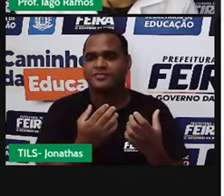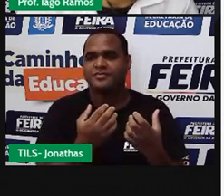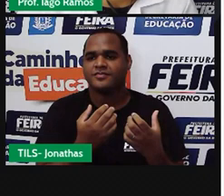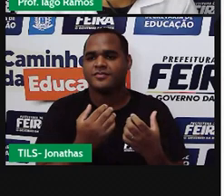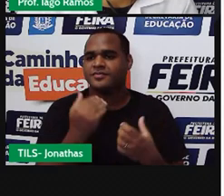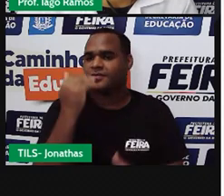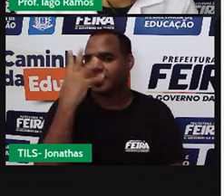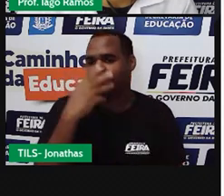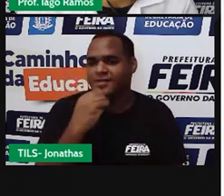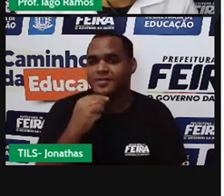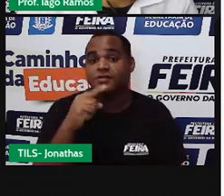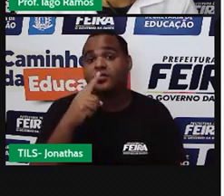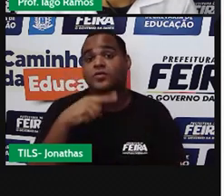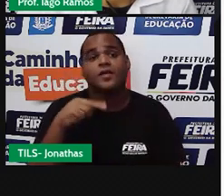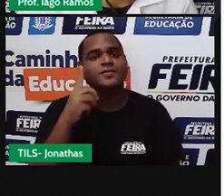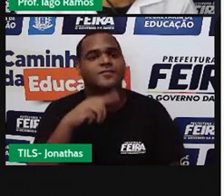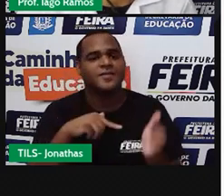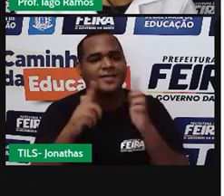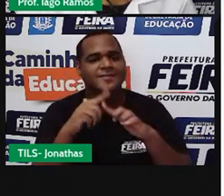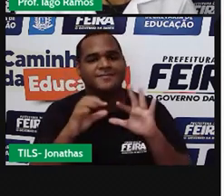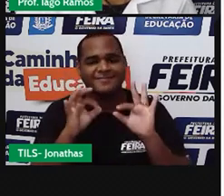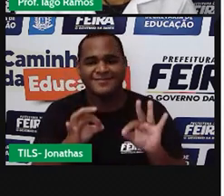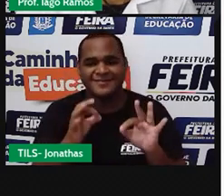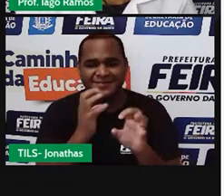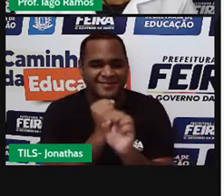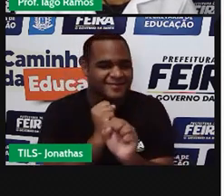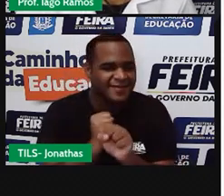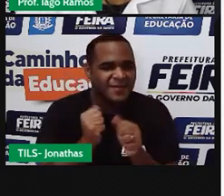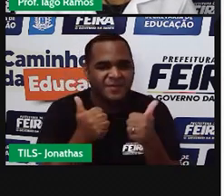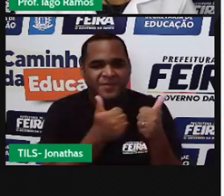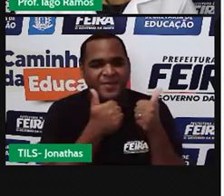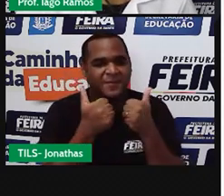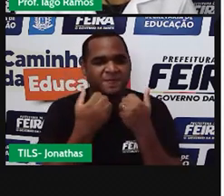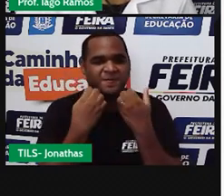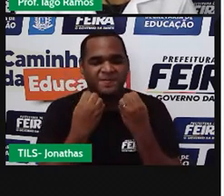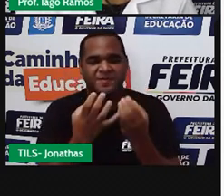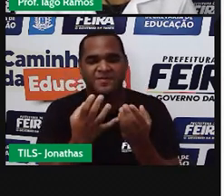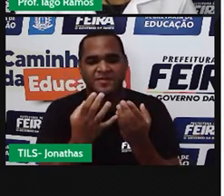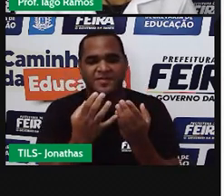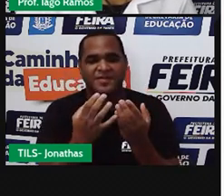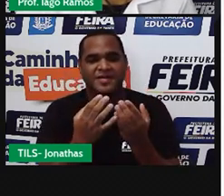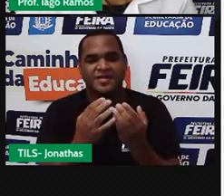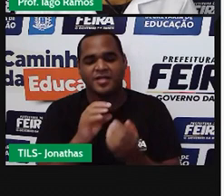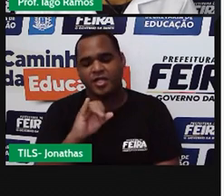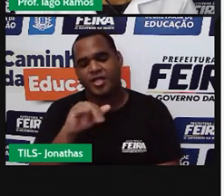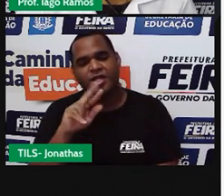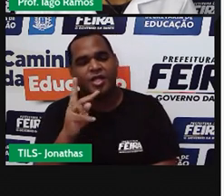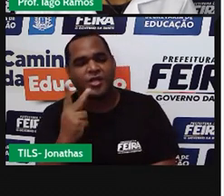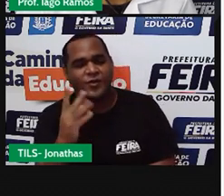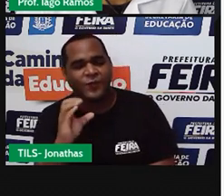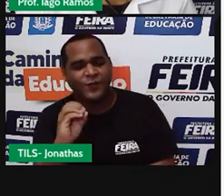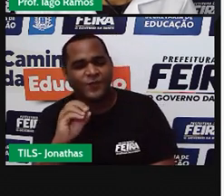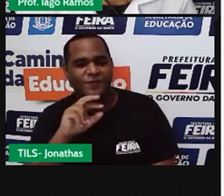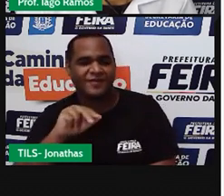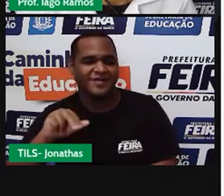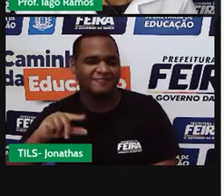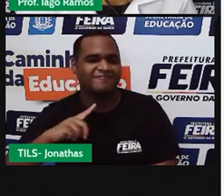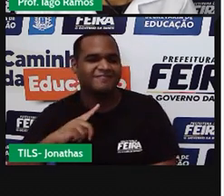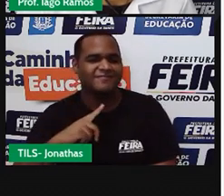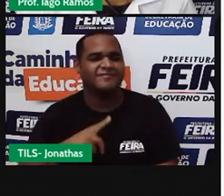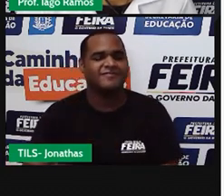para gente conseguir contar esse trekinho hahaha o monte de um que eu falei em as olha